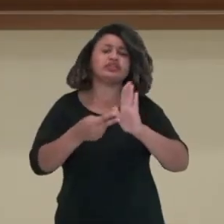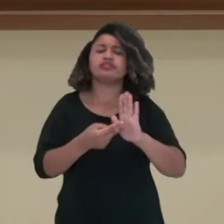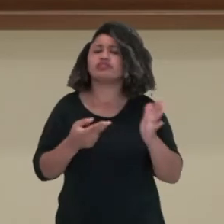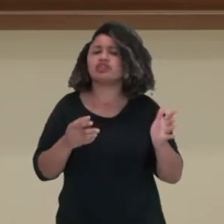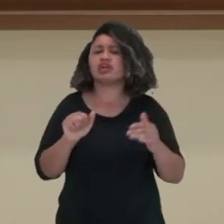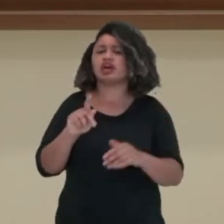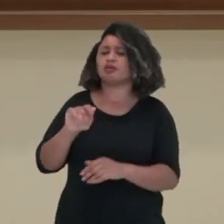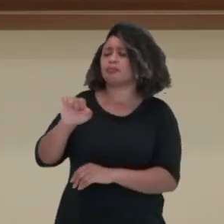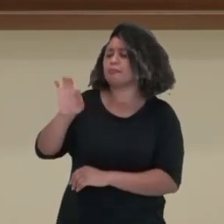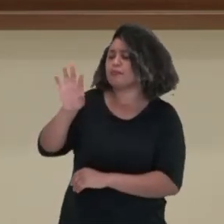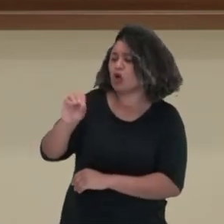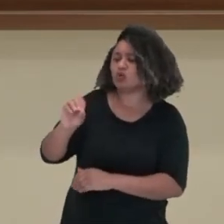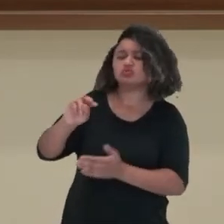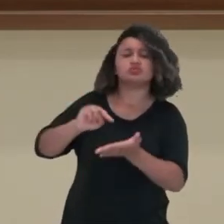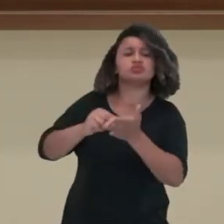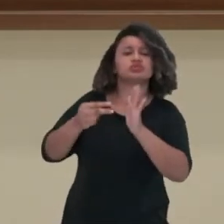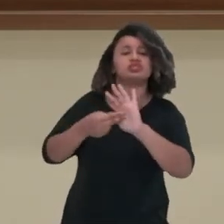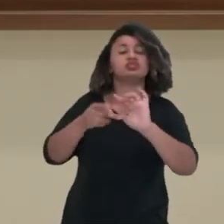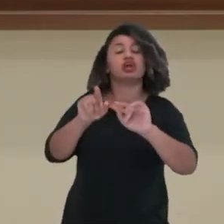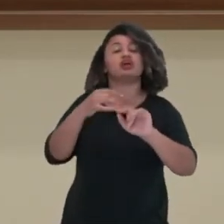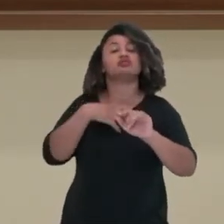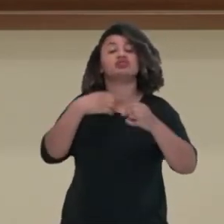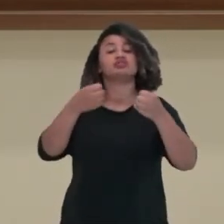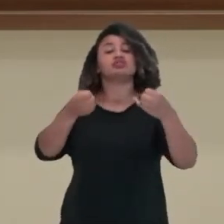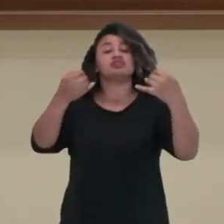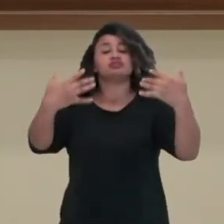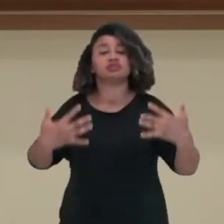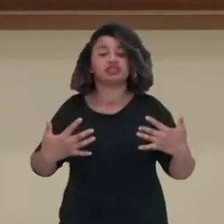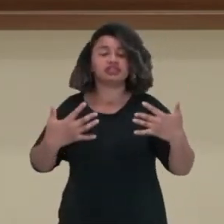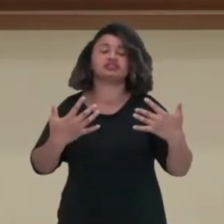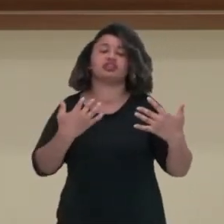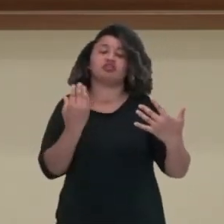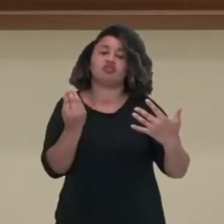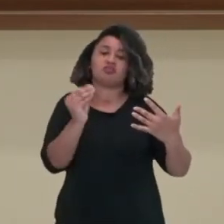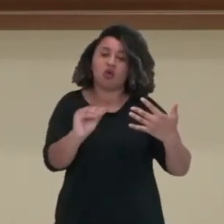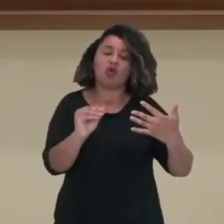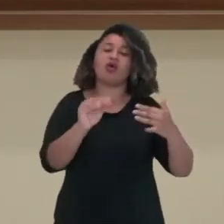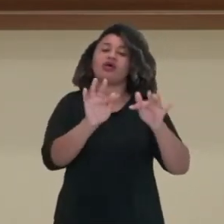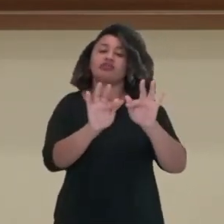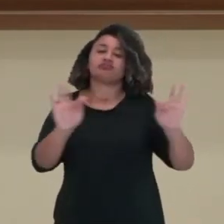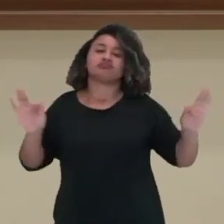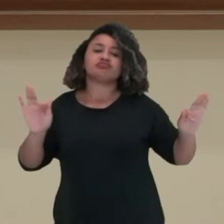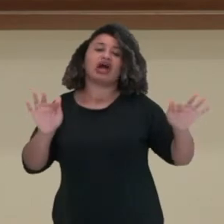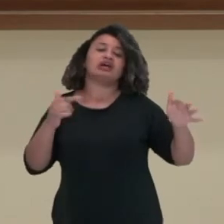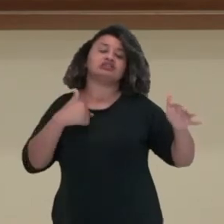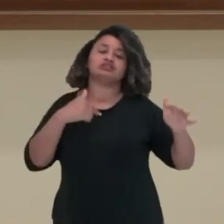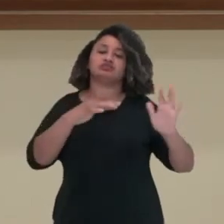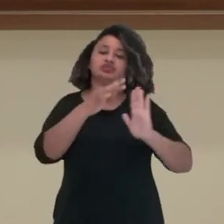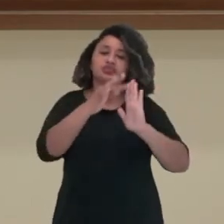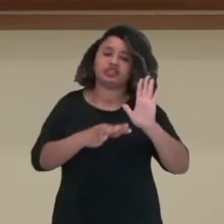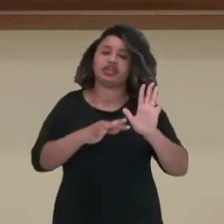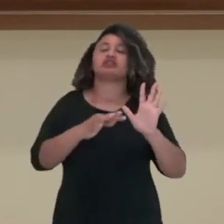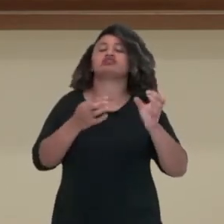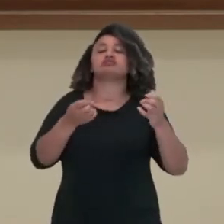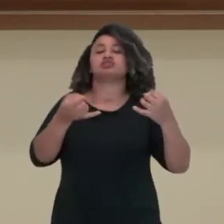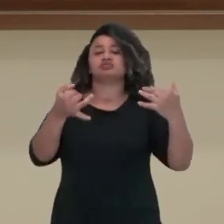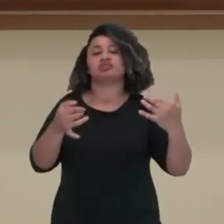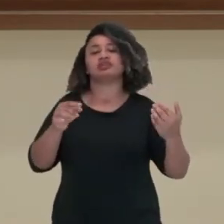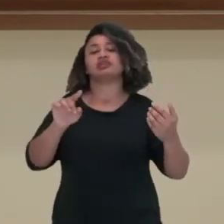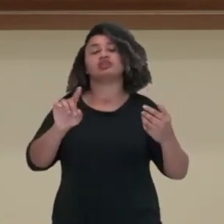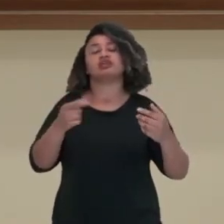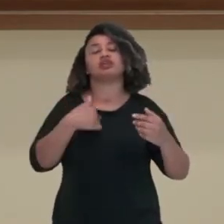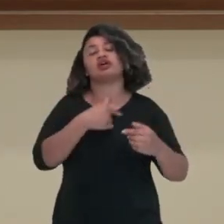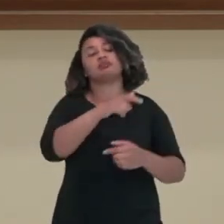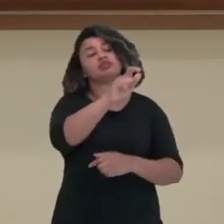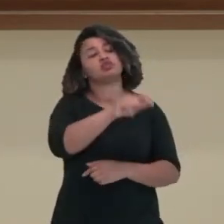é o aposto? É uma espécie de explicação que eu coloco ali, eu insiro dentro do meu enunciado. Então, eu quero explicar, quem é